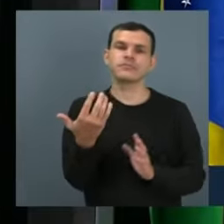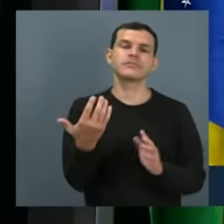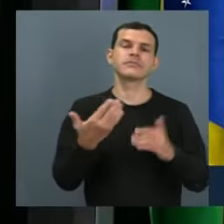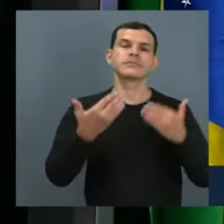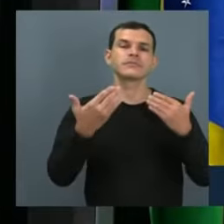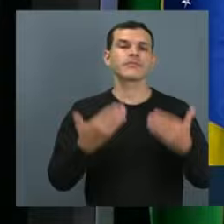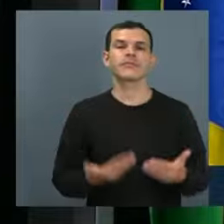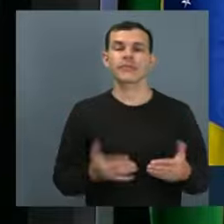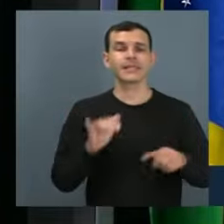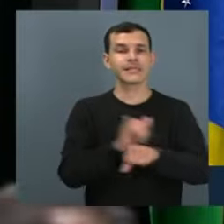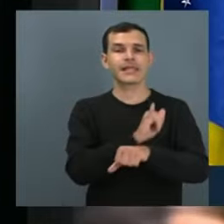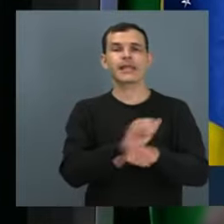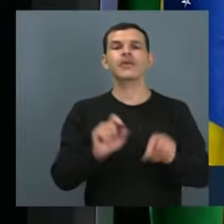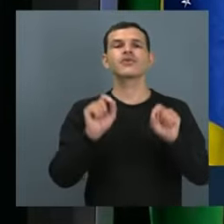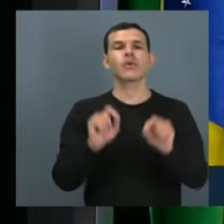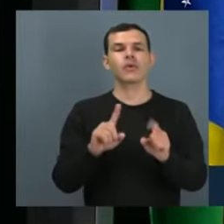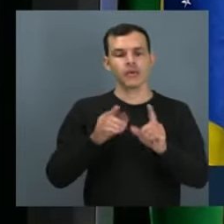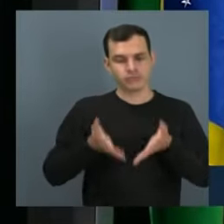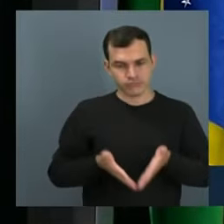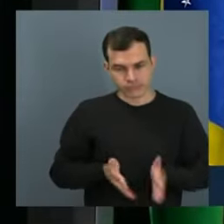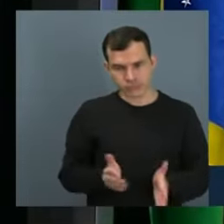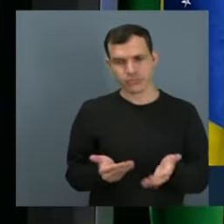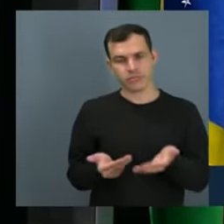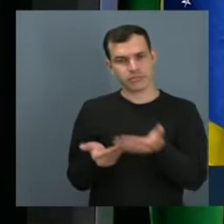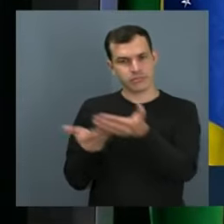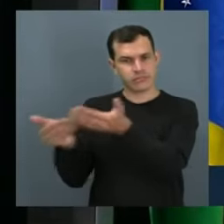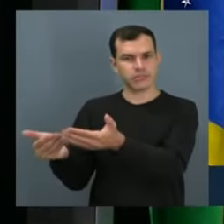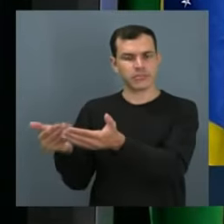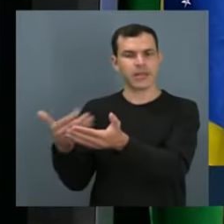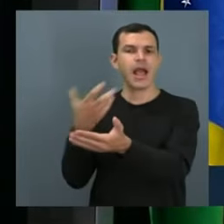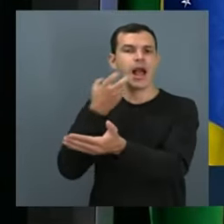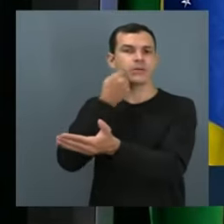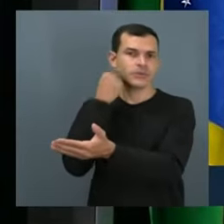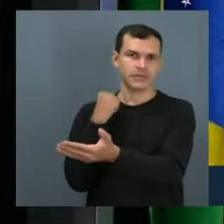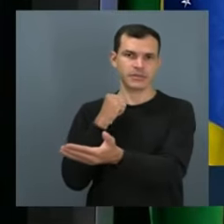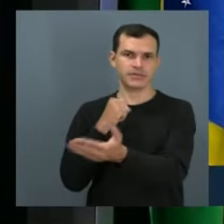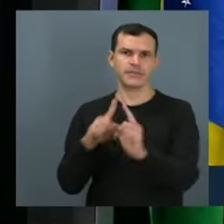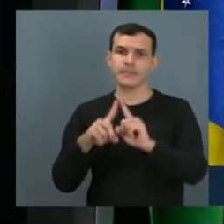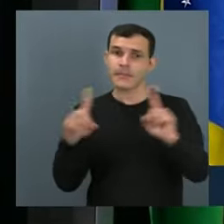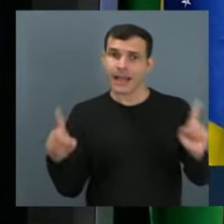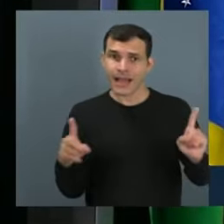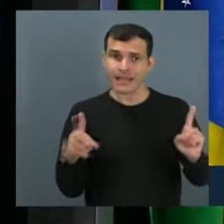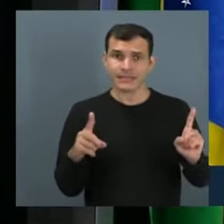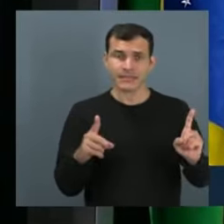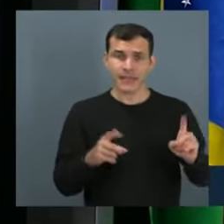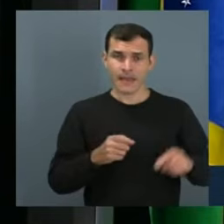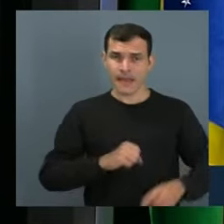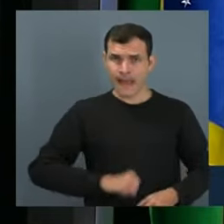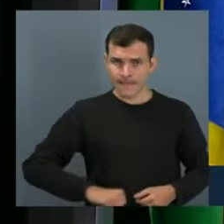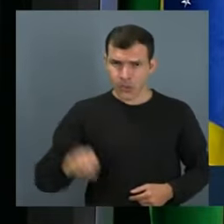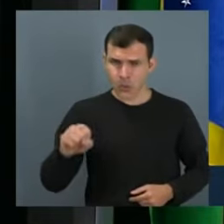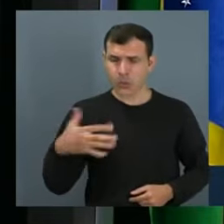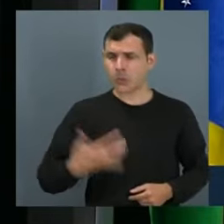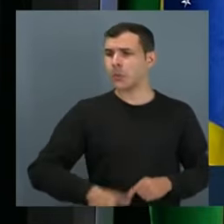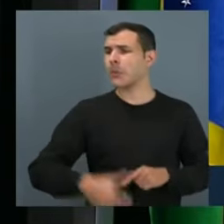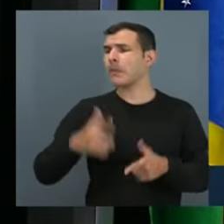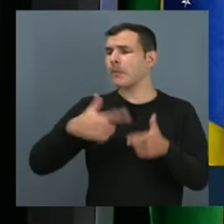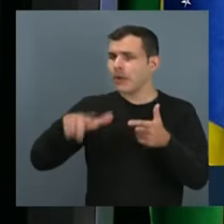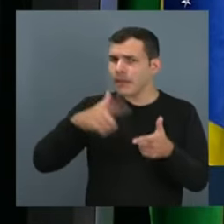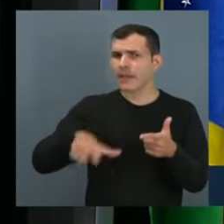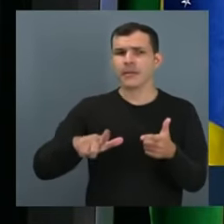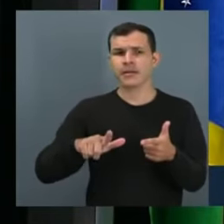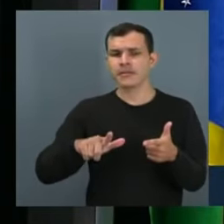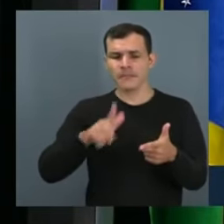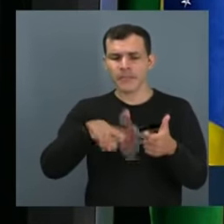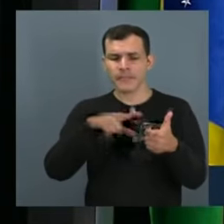aborto. O aborto, ele é um problema, muita gente diz. Então, um problema nunca pode ser uma solução.